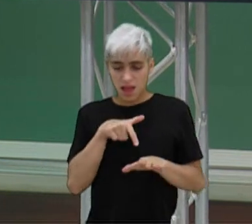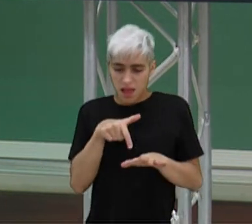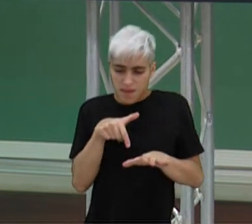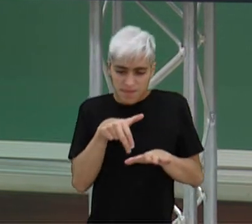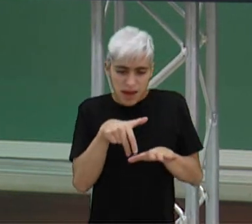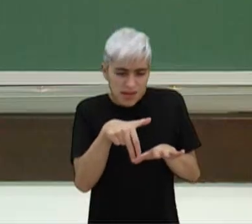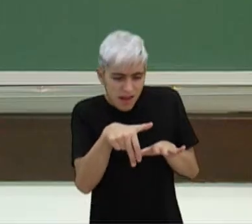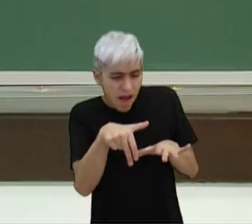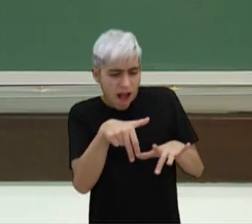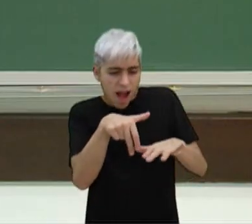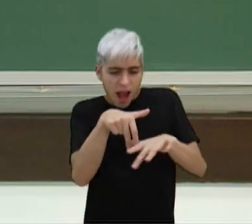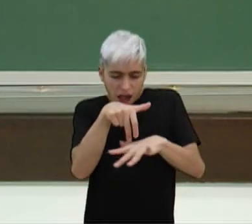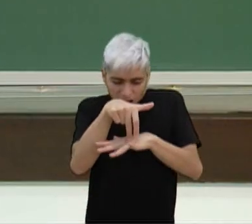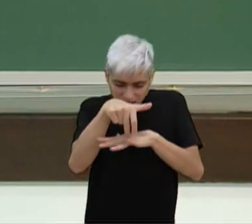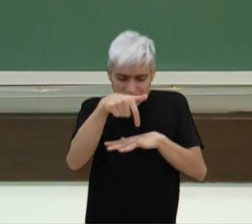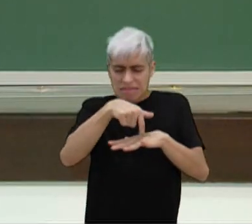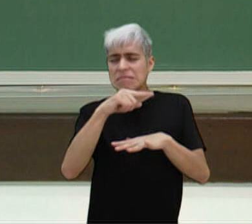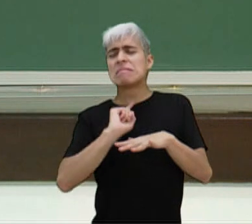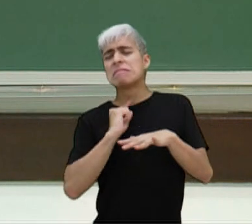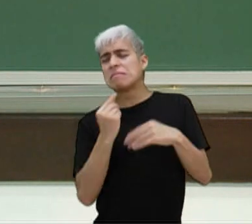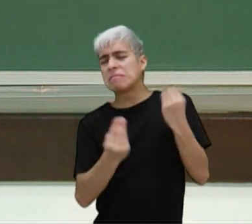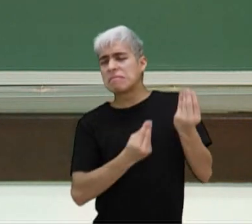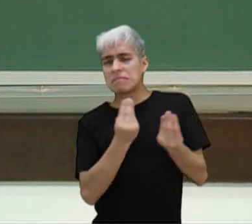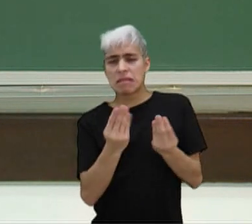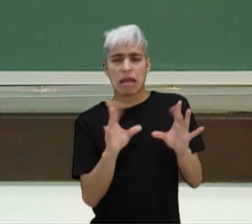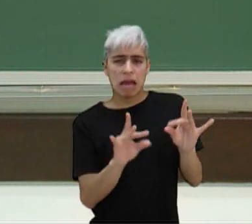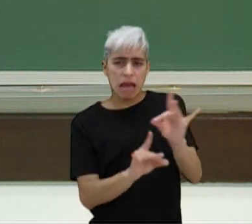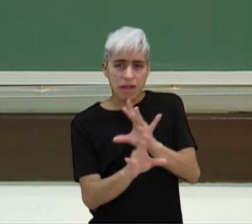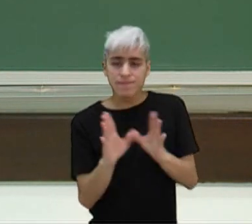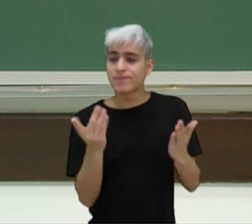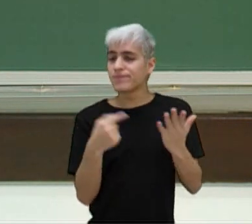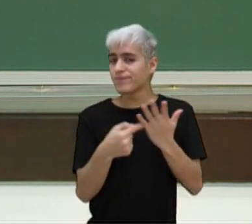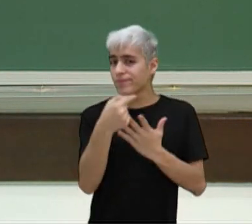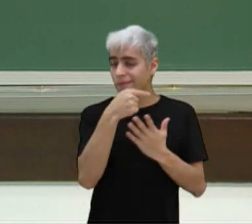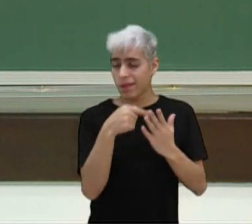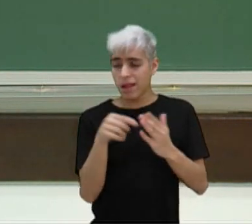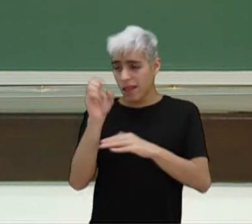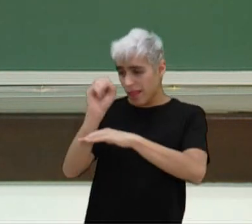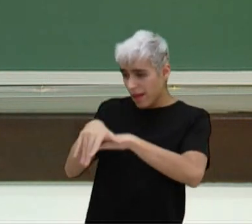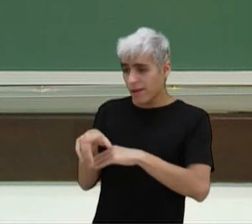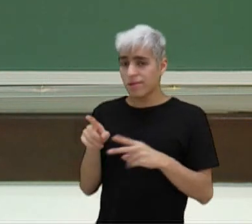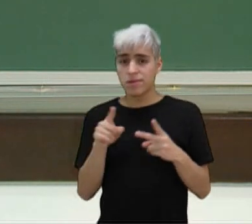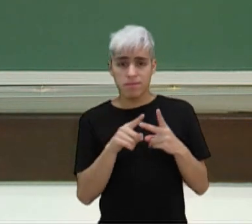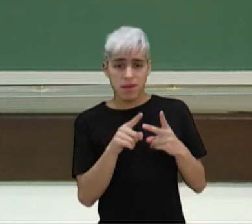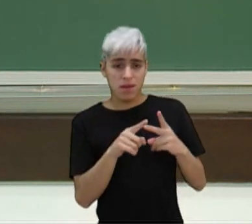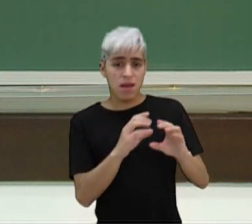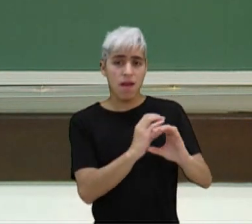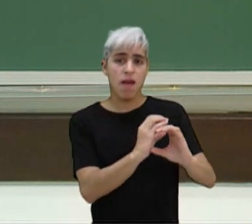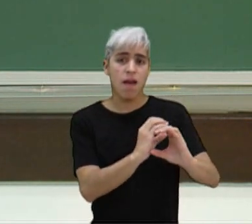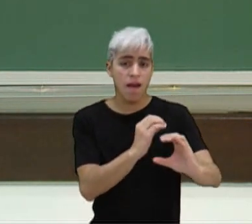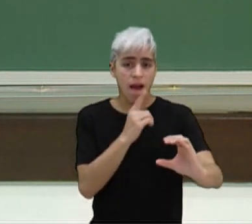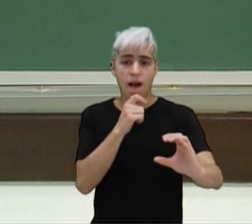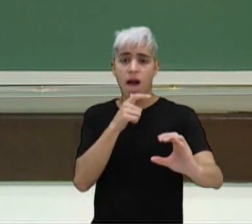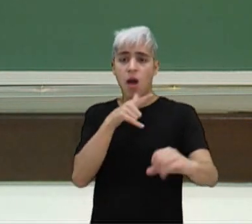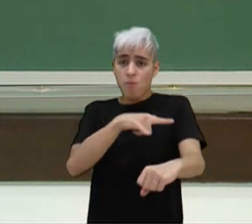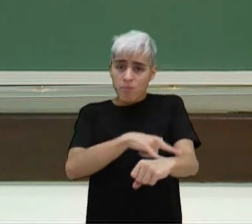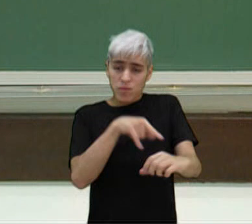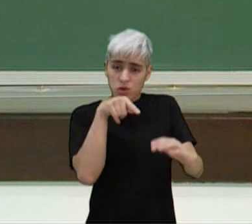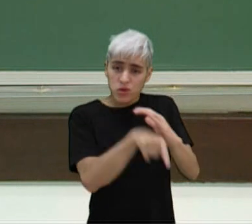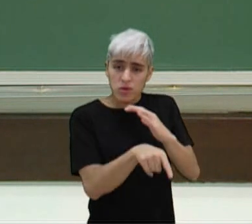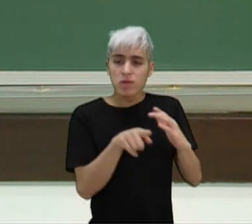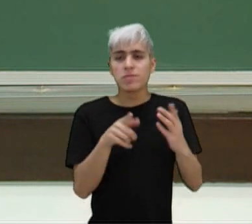rua. Então, todos esses elementos, né, a questão do lixo, a questão do esgoto, a questão da água e até